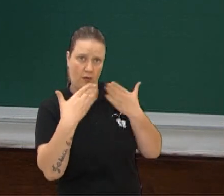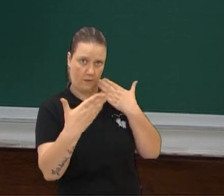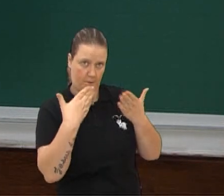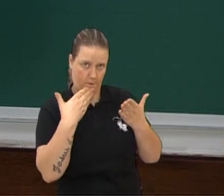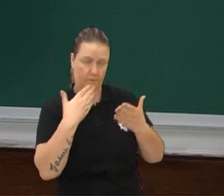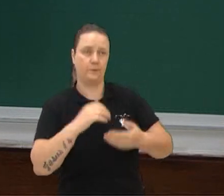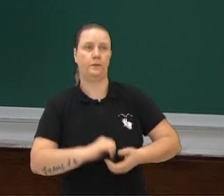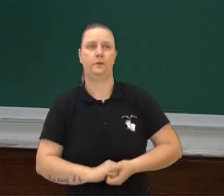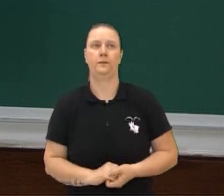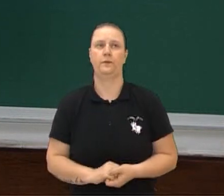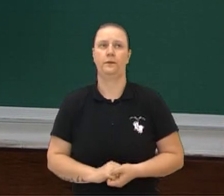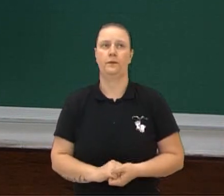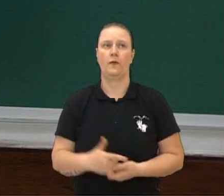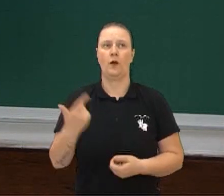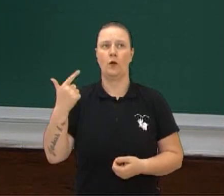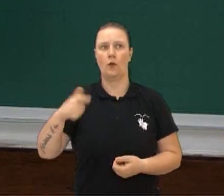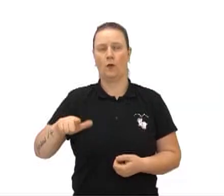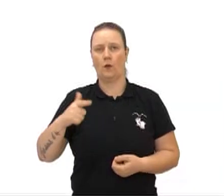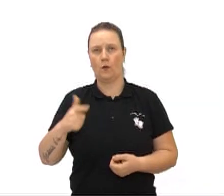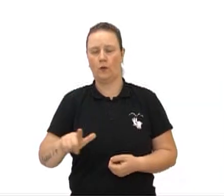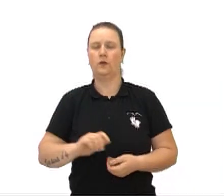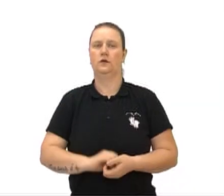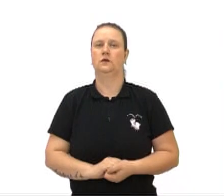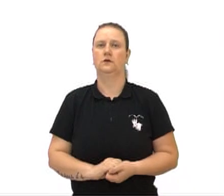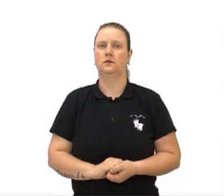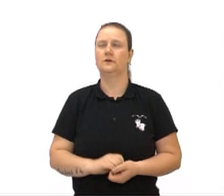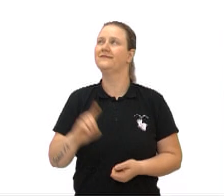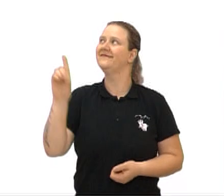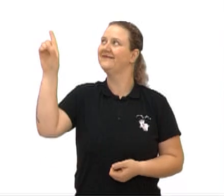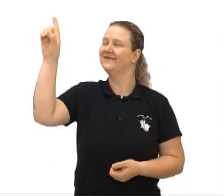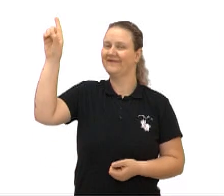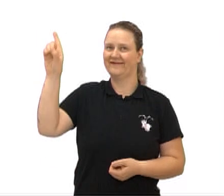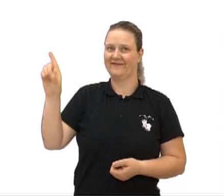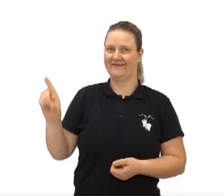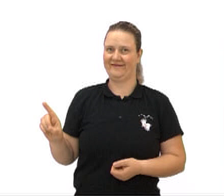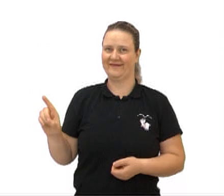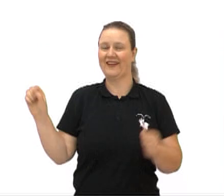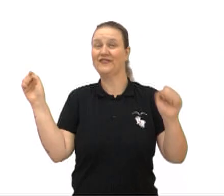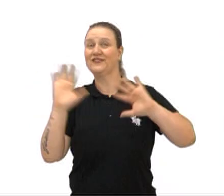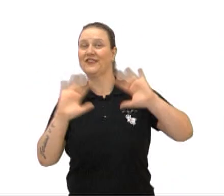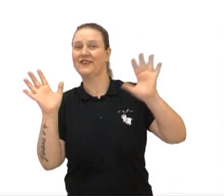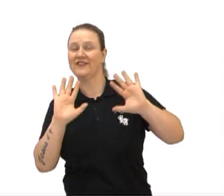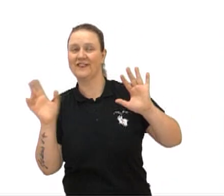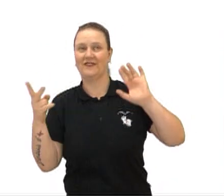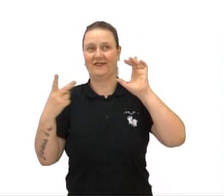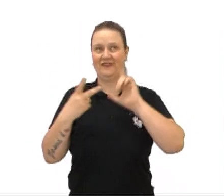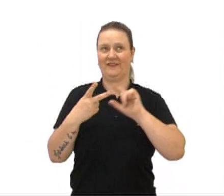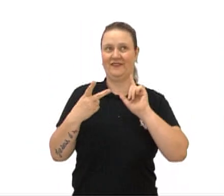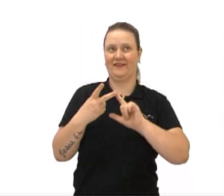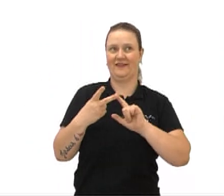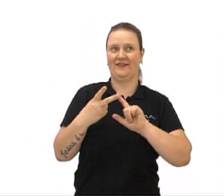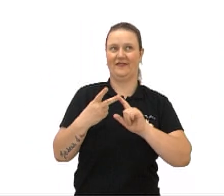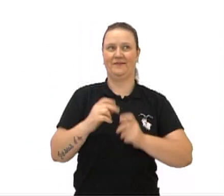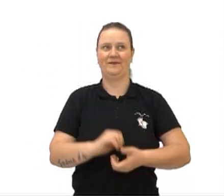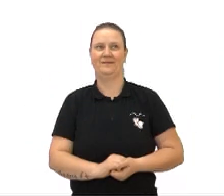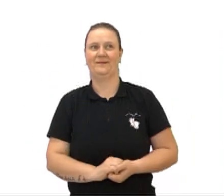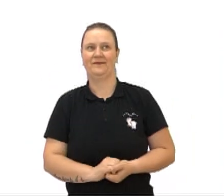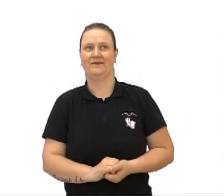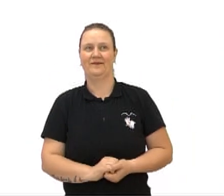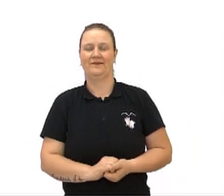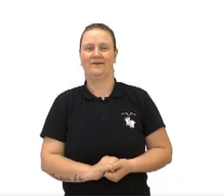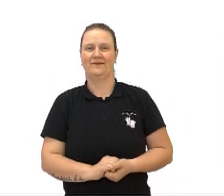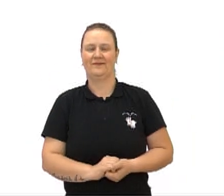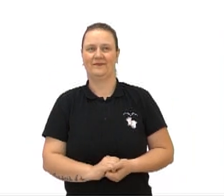falando. Outras expressões de despedida, adiós, é adeus, hasta la vista, hasta